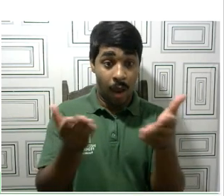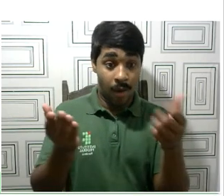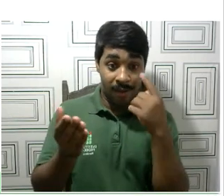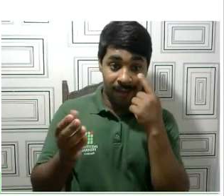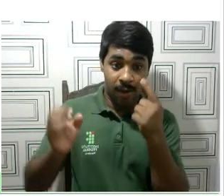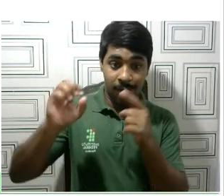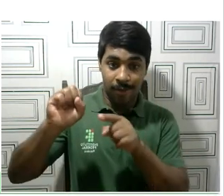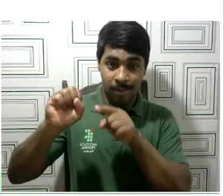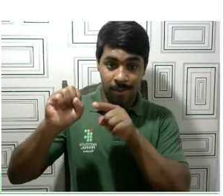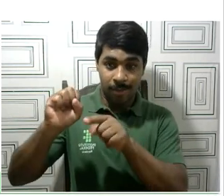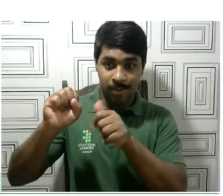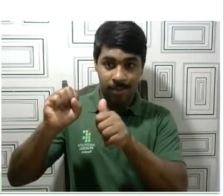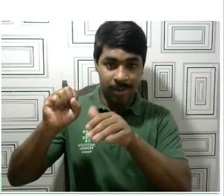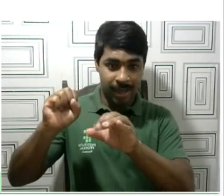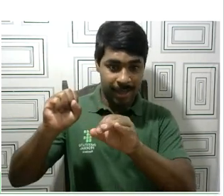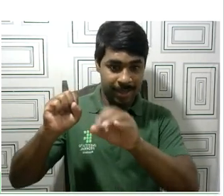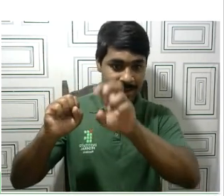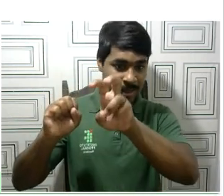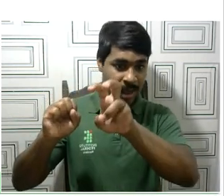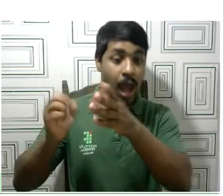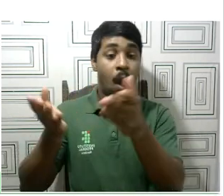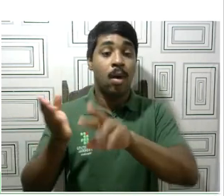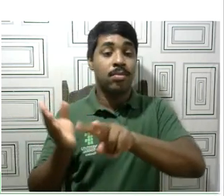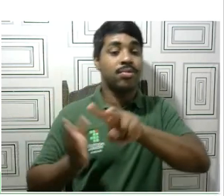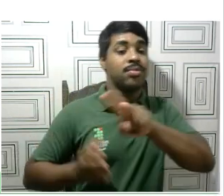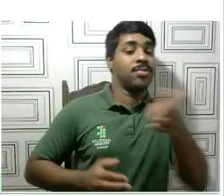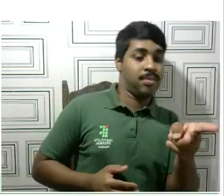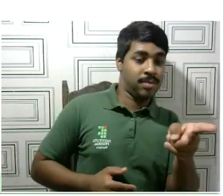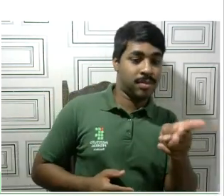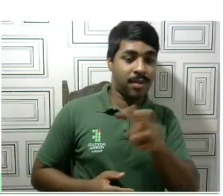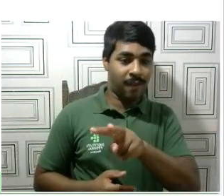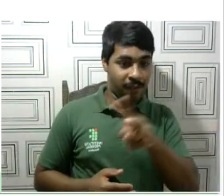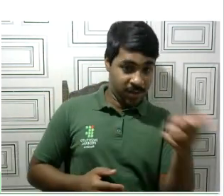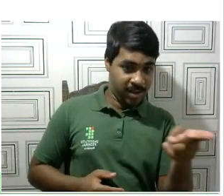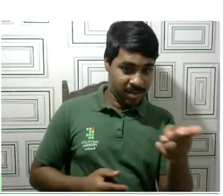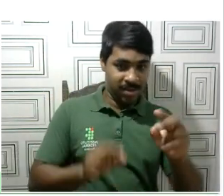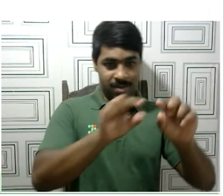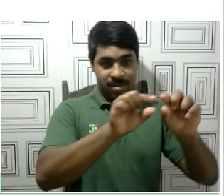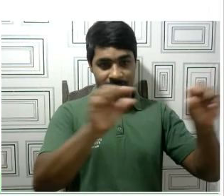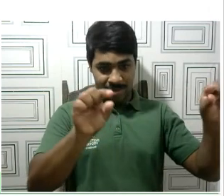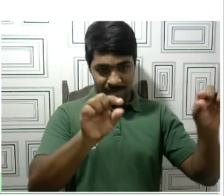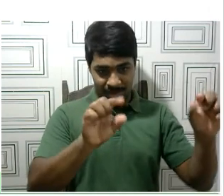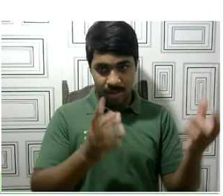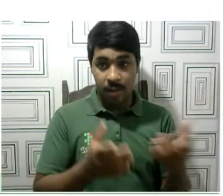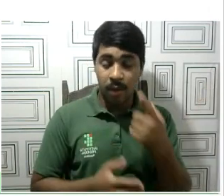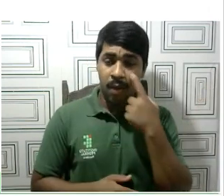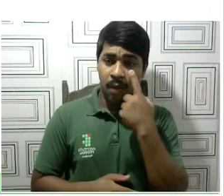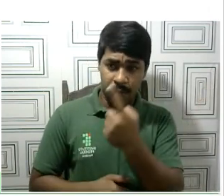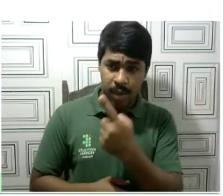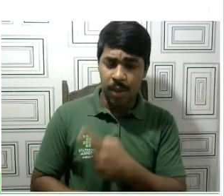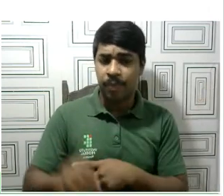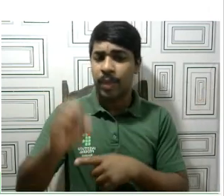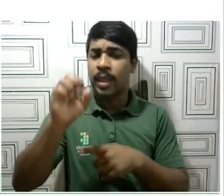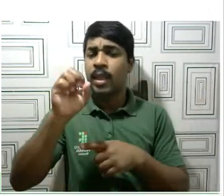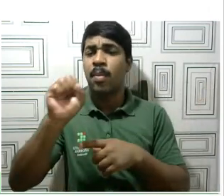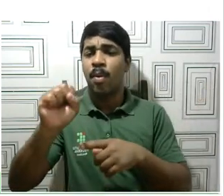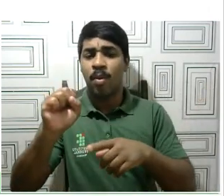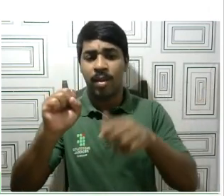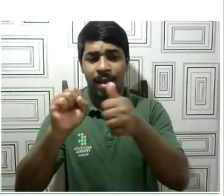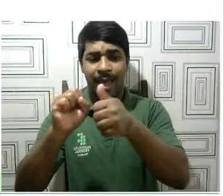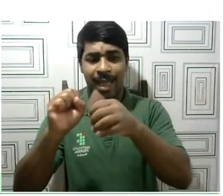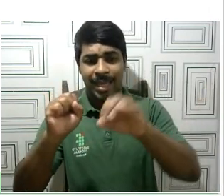antes, tá? Então a gente tem 8, esse número aqui, ó, indica quantos números tem depois, quantos zeros tem depois do 8, né? Quando ele está